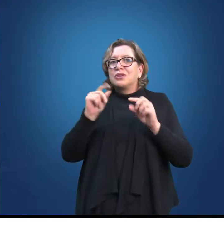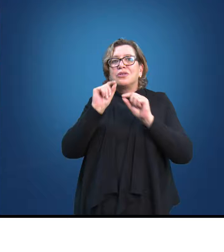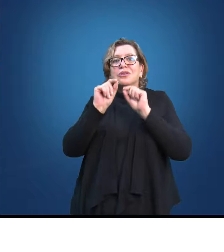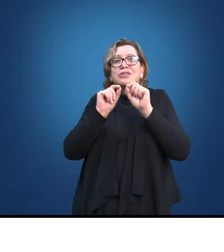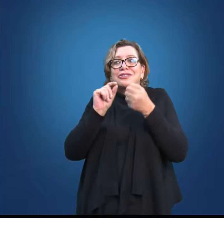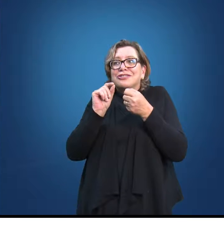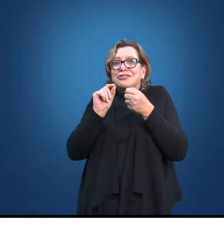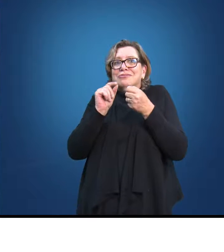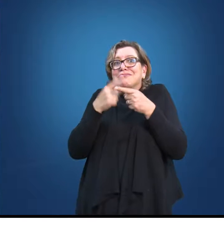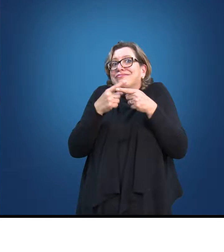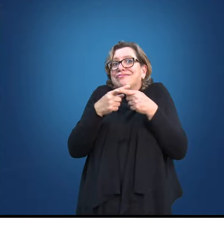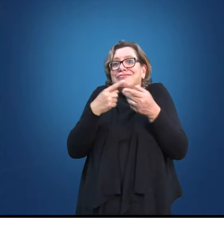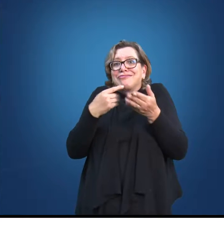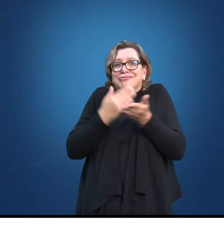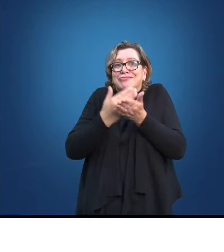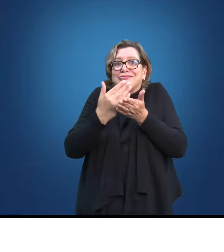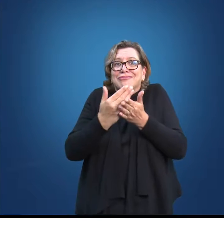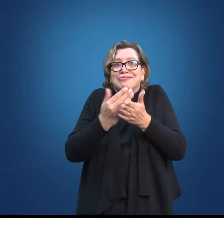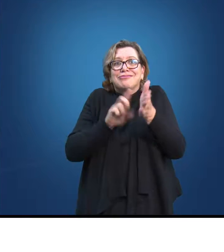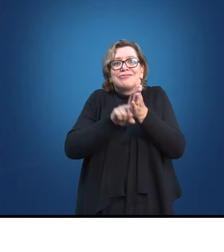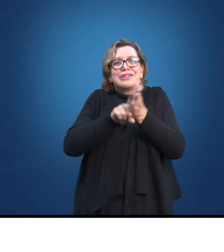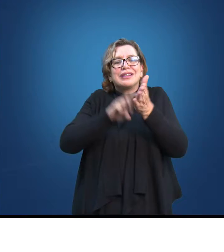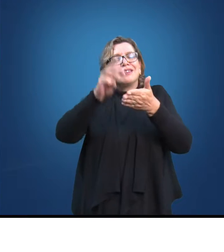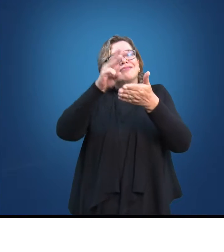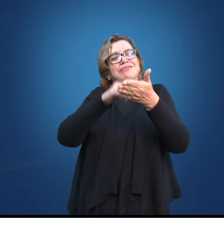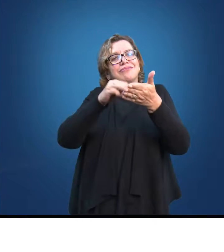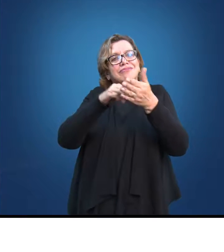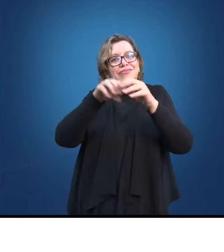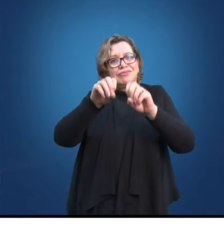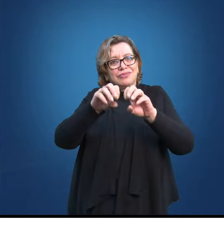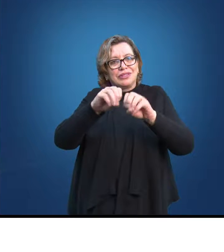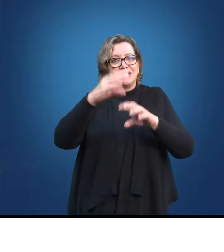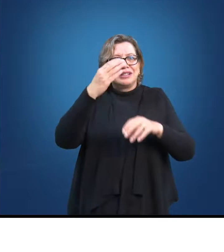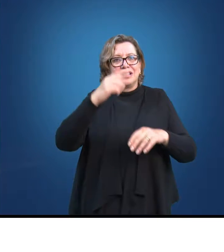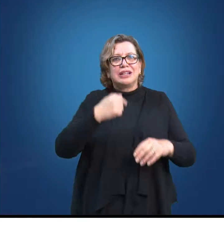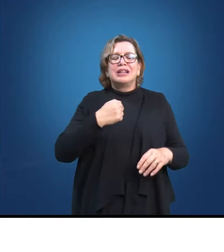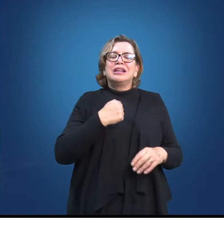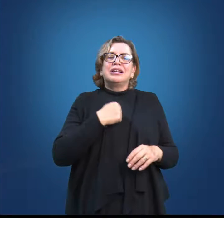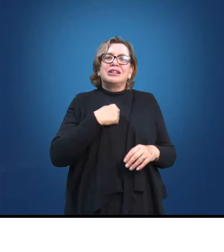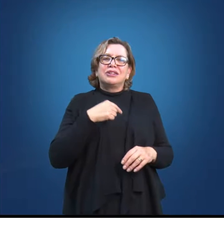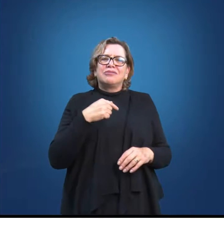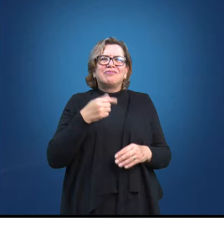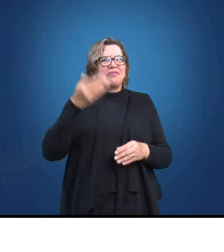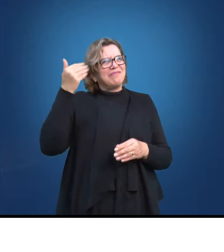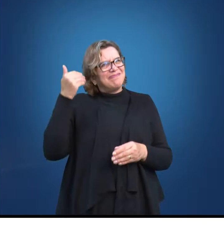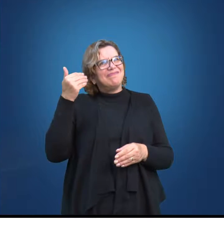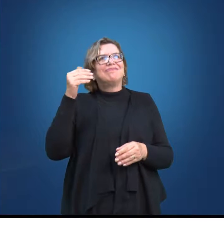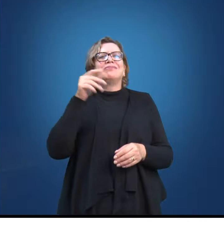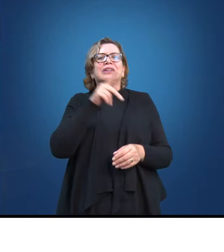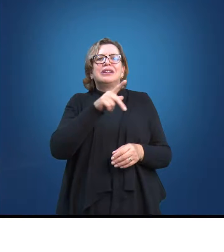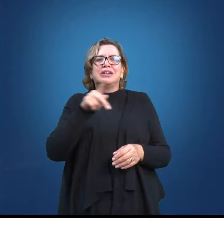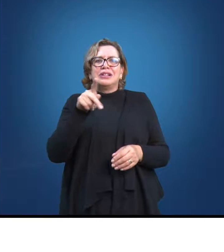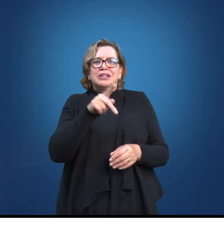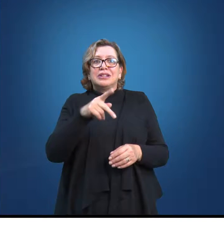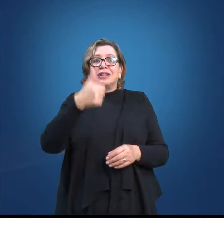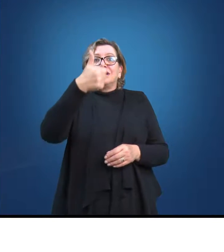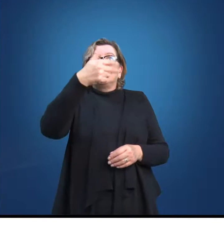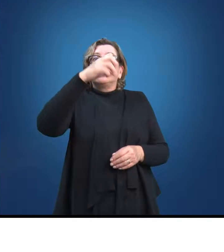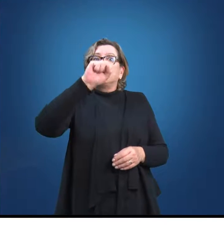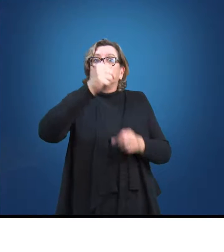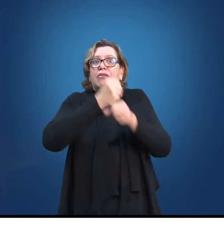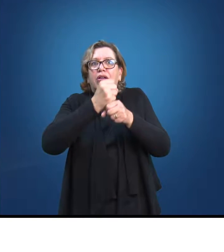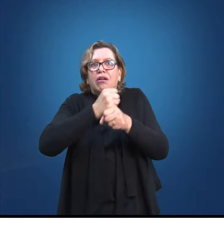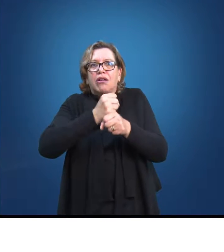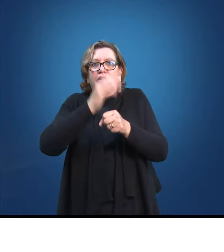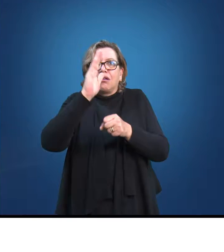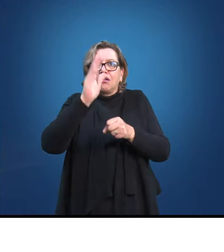a pesquisar a metodologia do ensino de ciências. Eu fui professora por 18 anos do